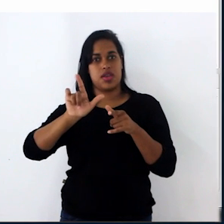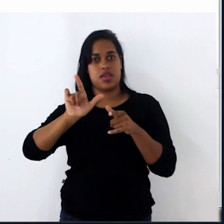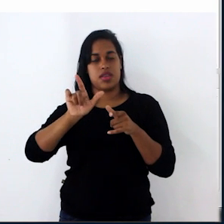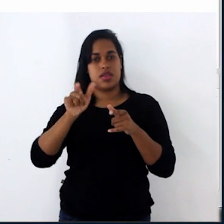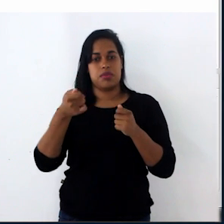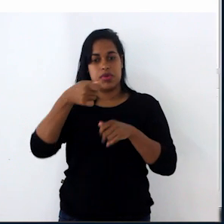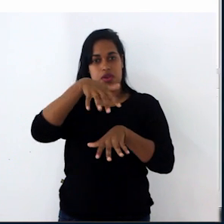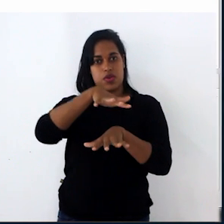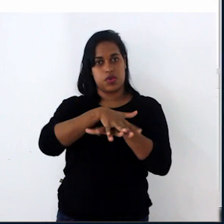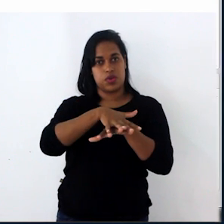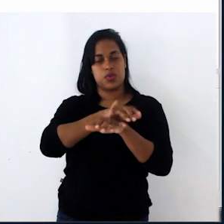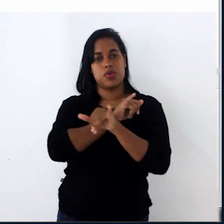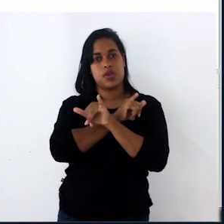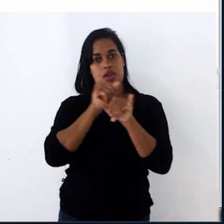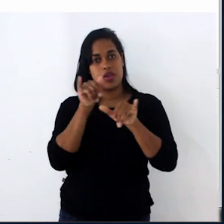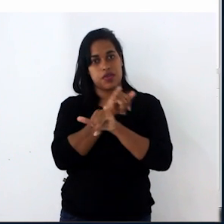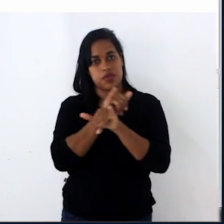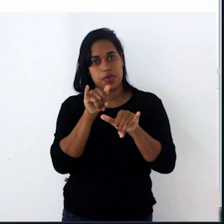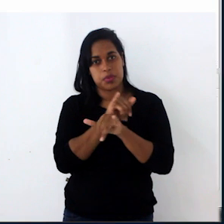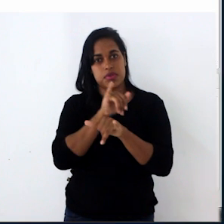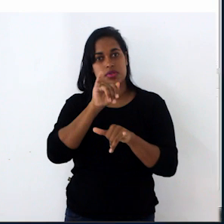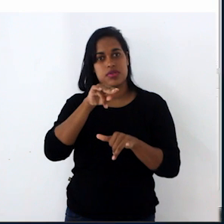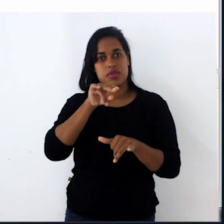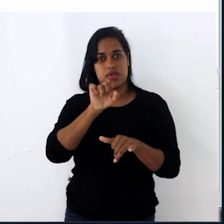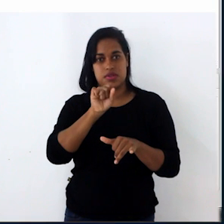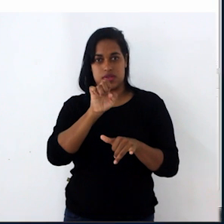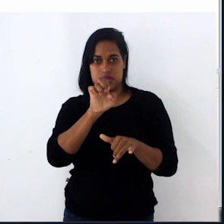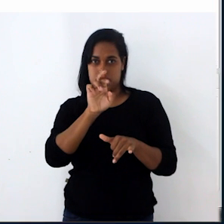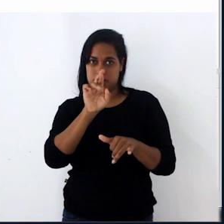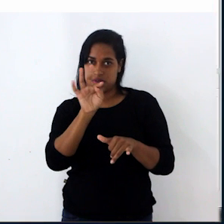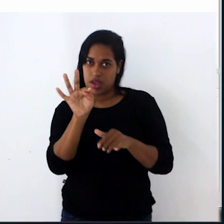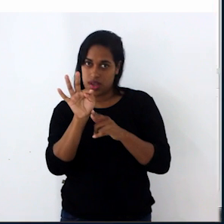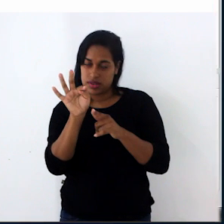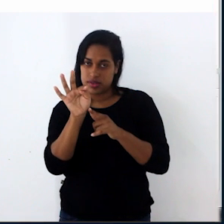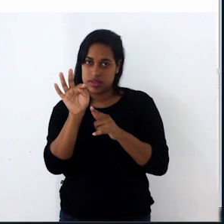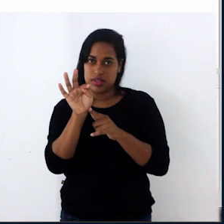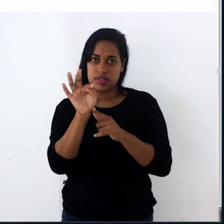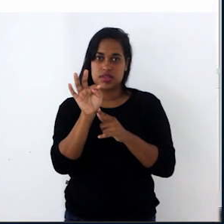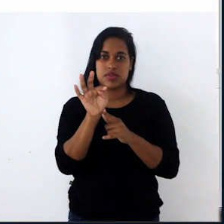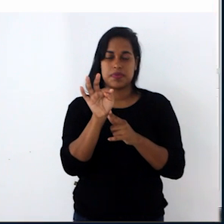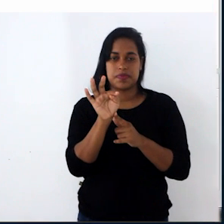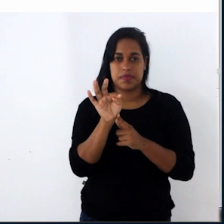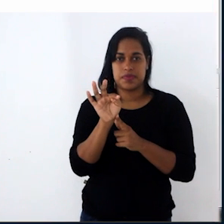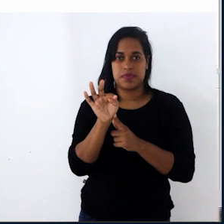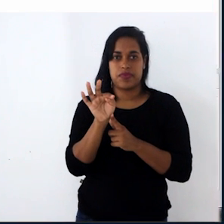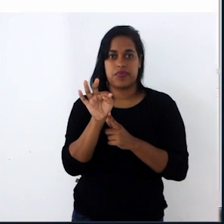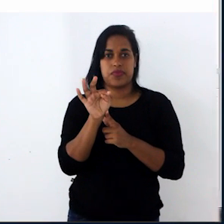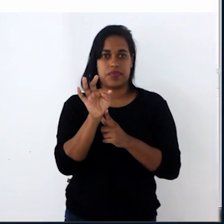inserir o dado. Então vai ser o insert into